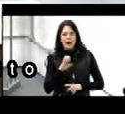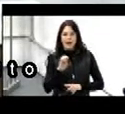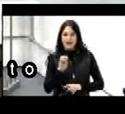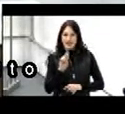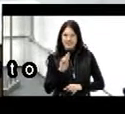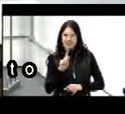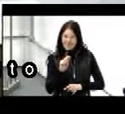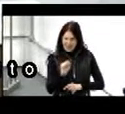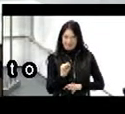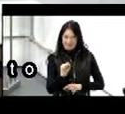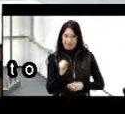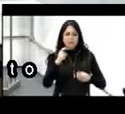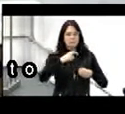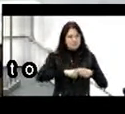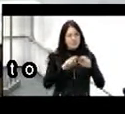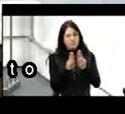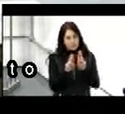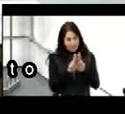parceria da UPF.